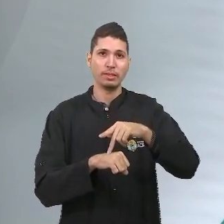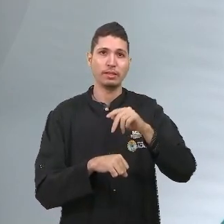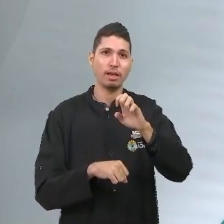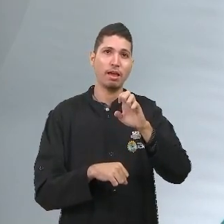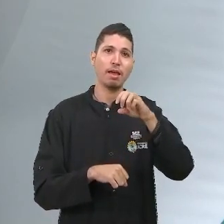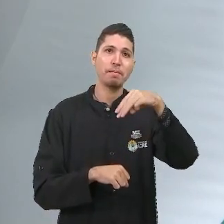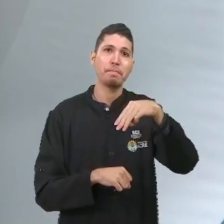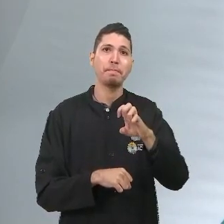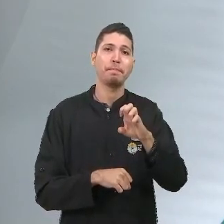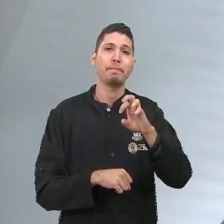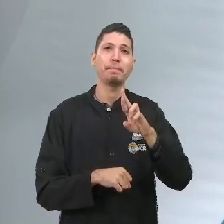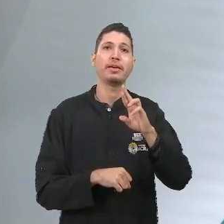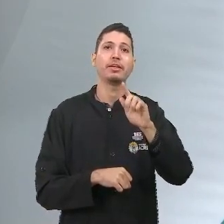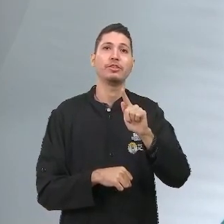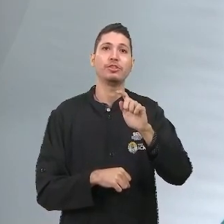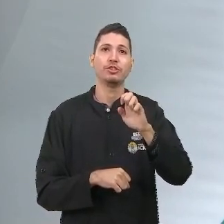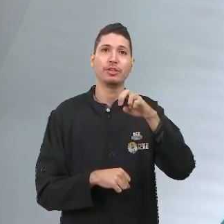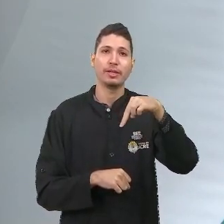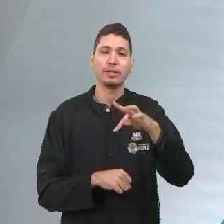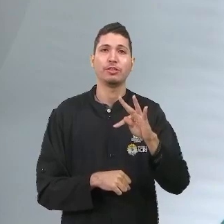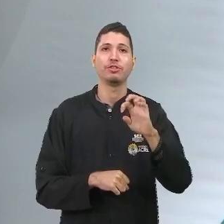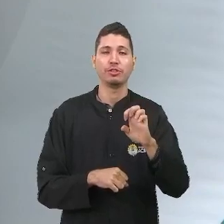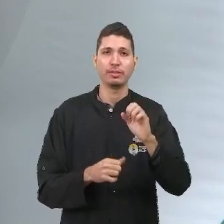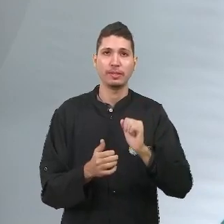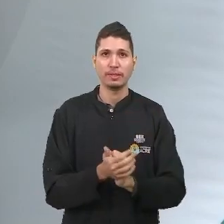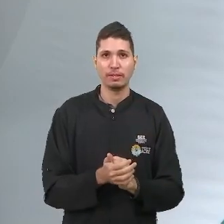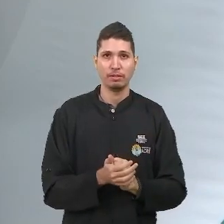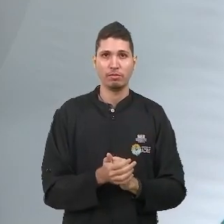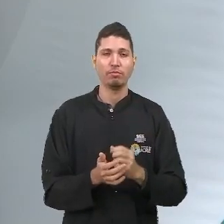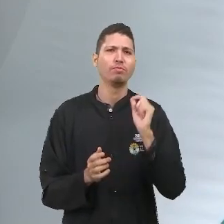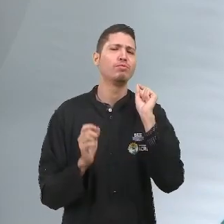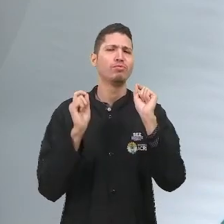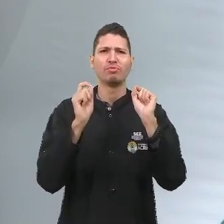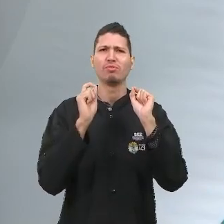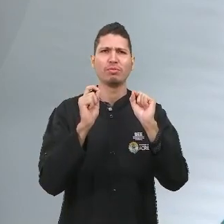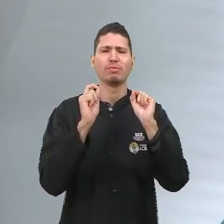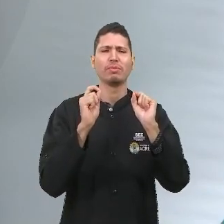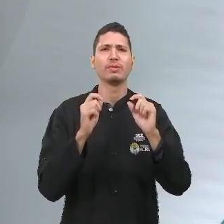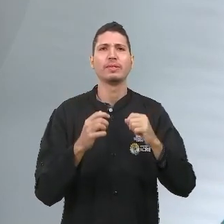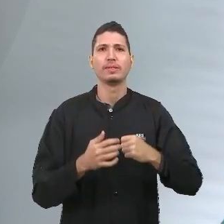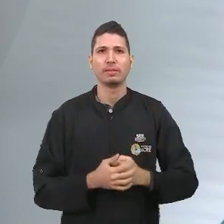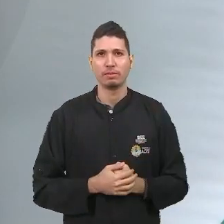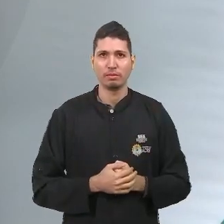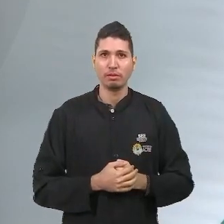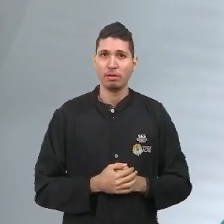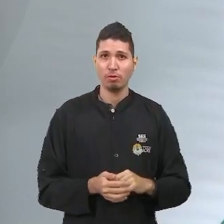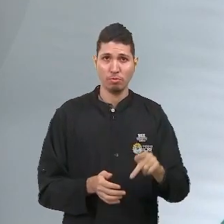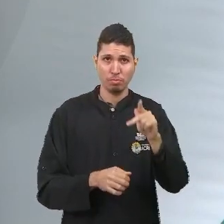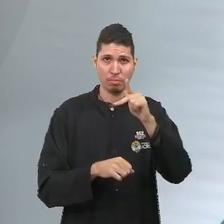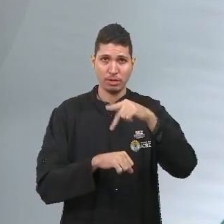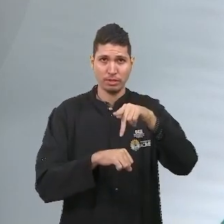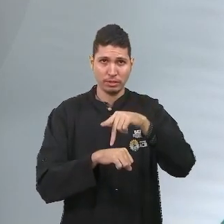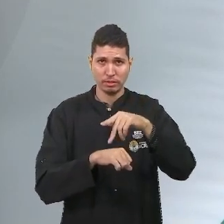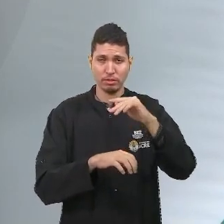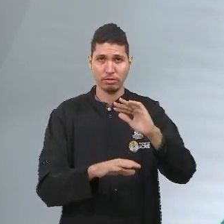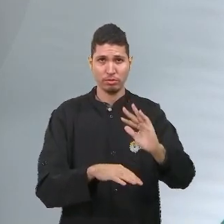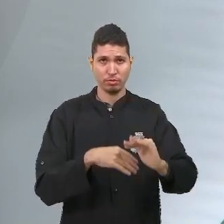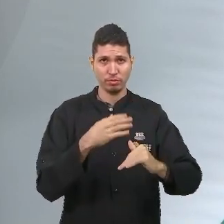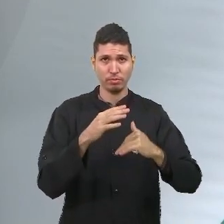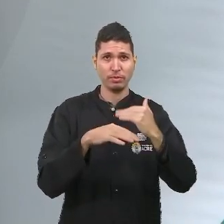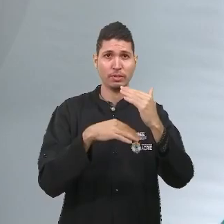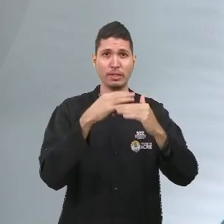país que está saindo ali do não desenvolvimento, do antigo termo utilizado, né, subdesenvolvimento, e ele está ali caminhando para